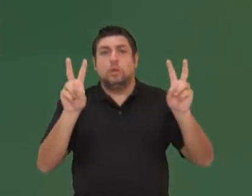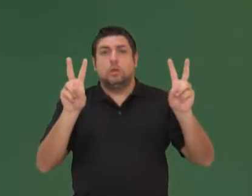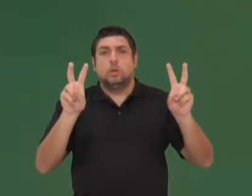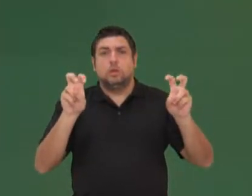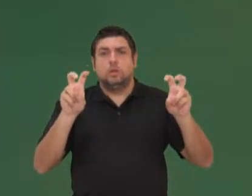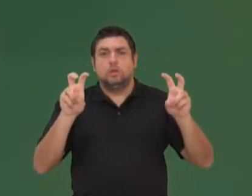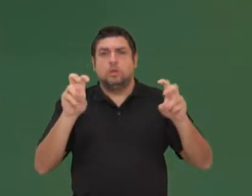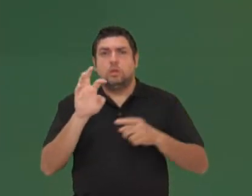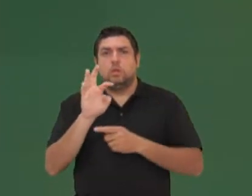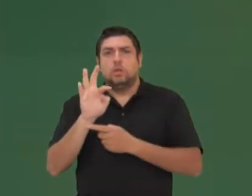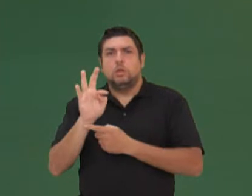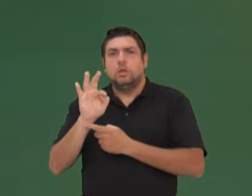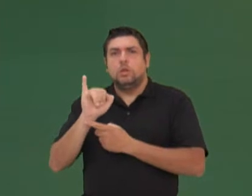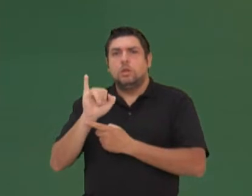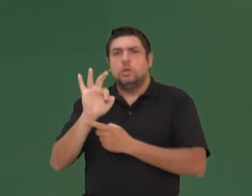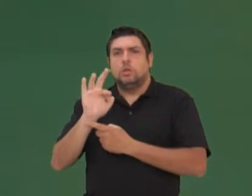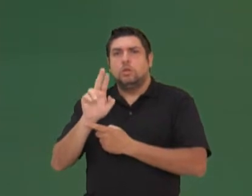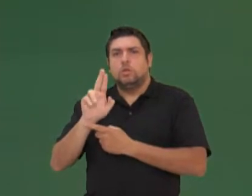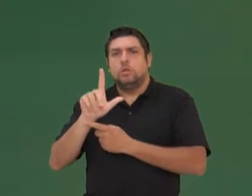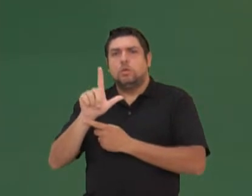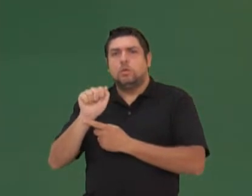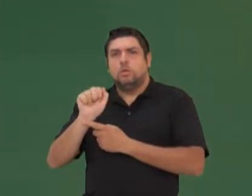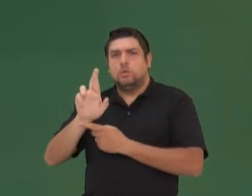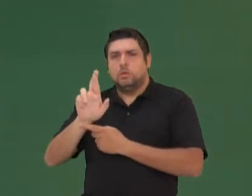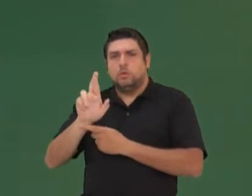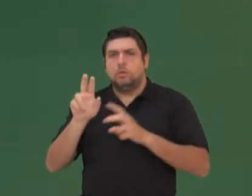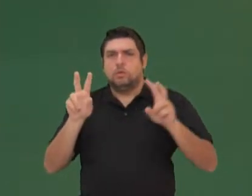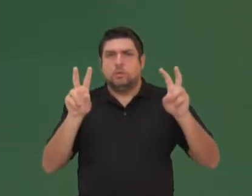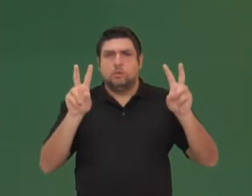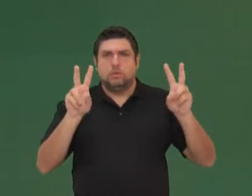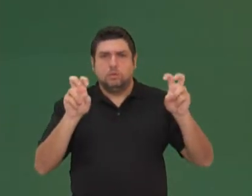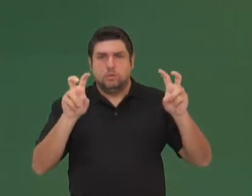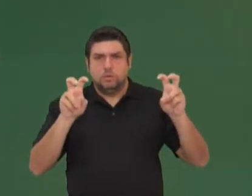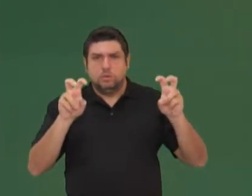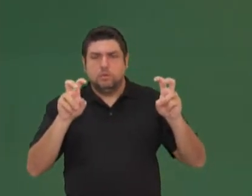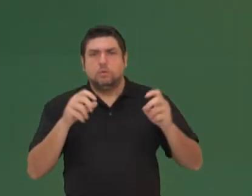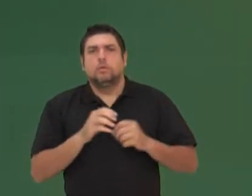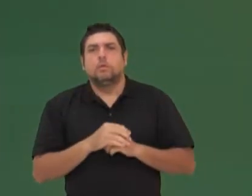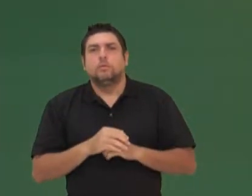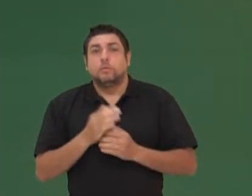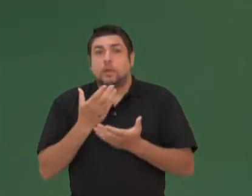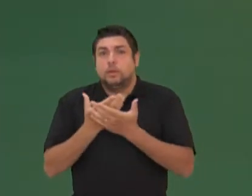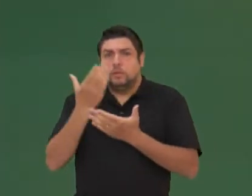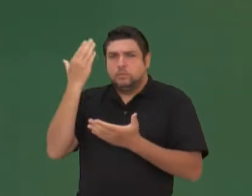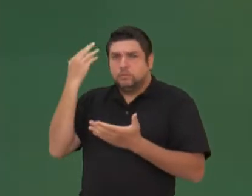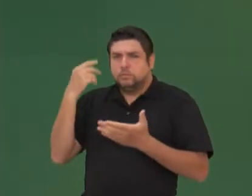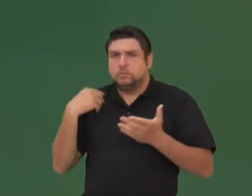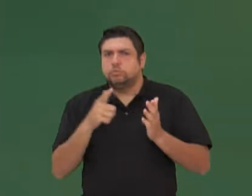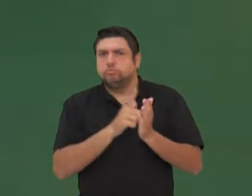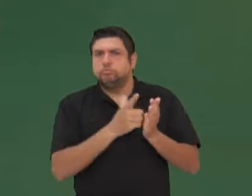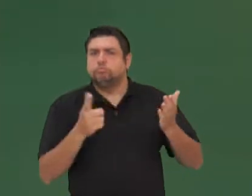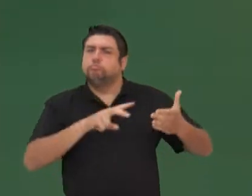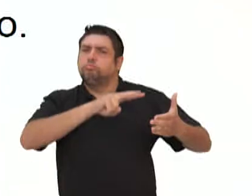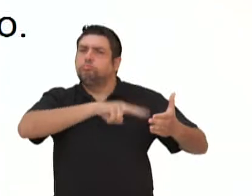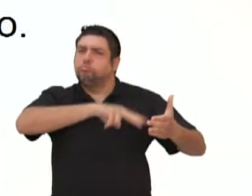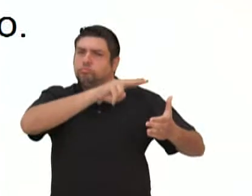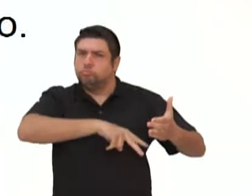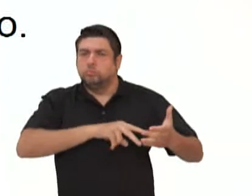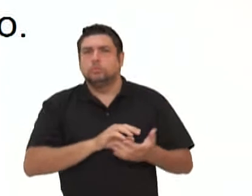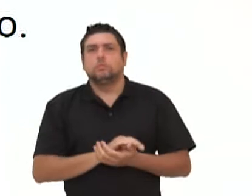anterior, ¿sí? Nos apoiamos em alguns titulares, nós nos apoiamos em algumas manchetes, acordais? Perfeito.